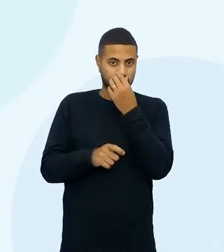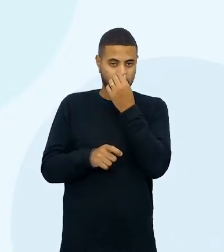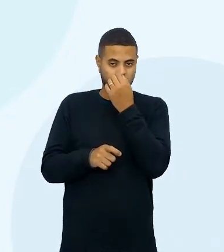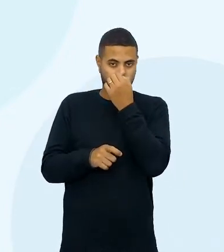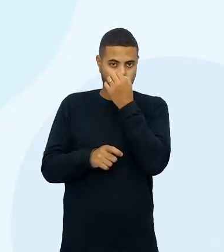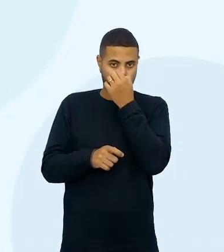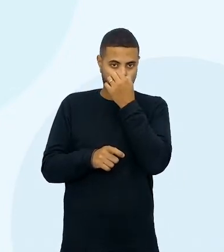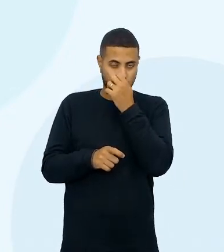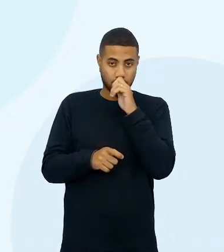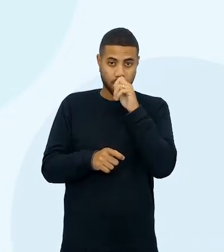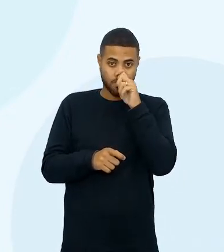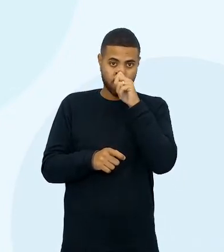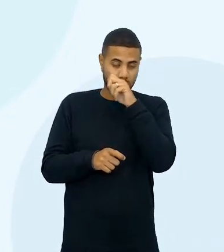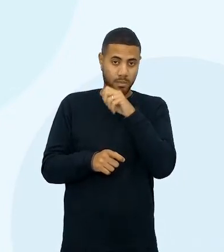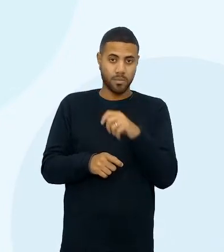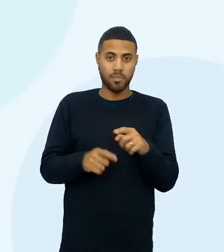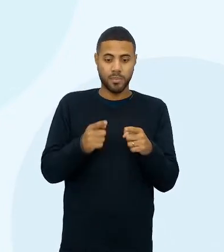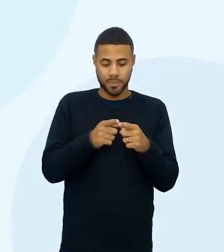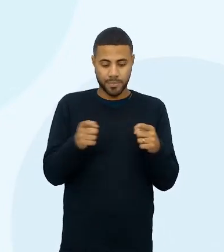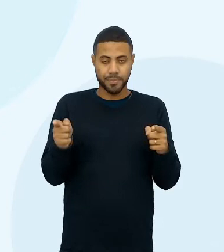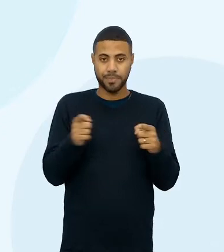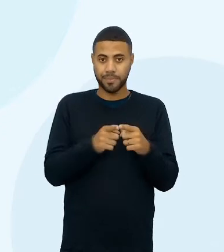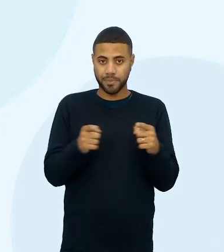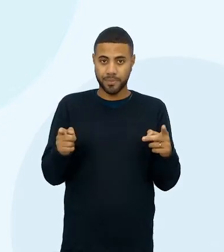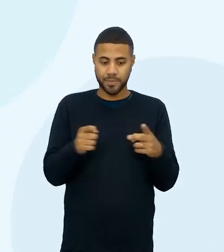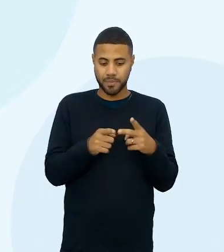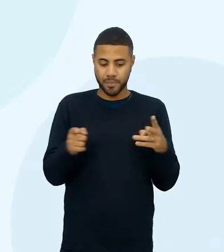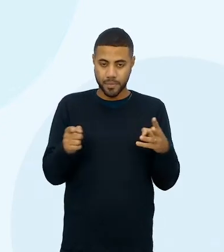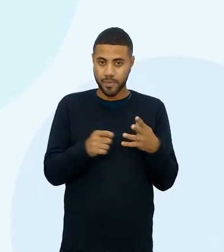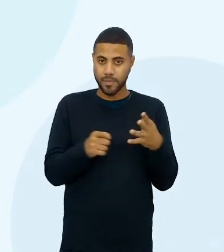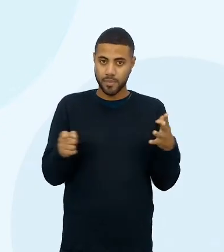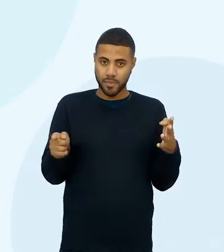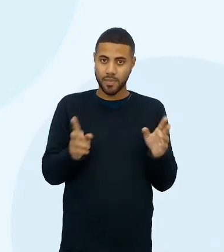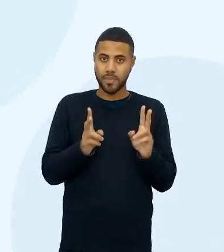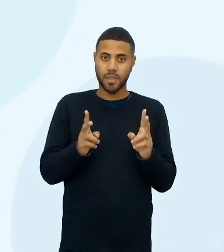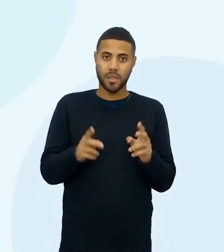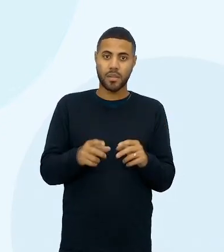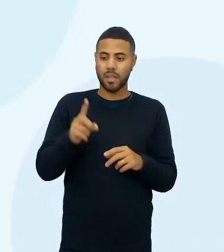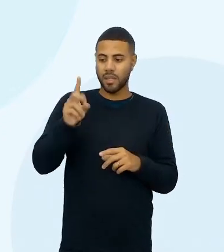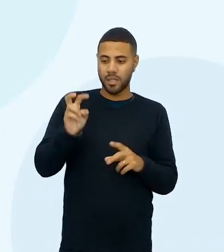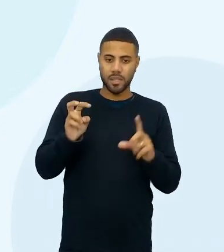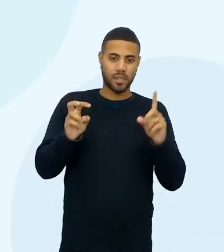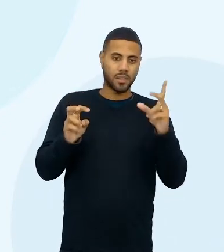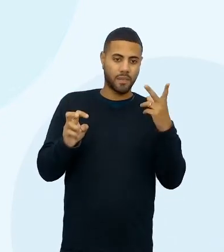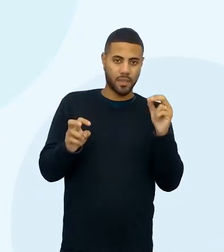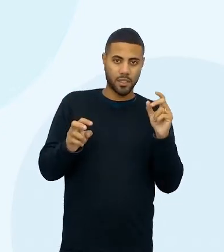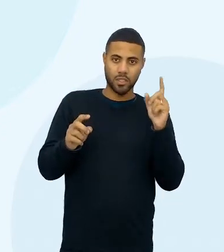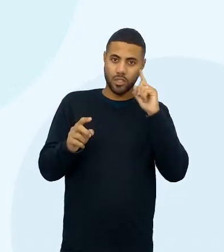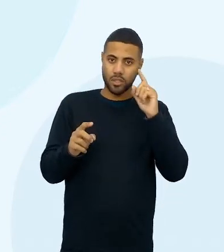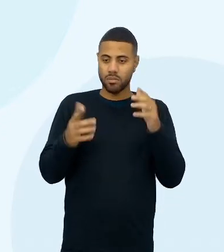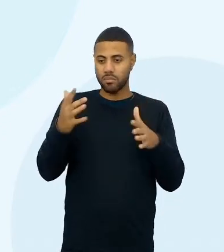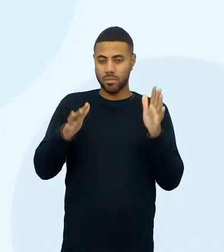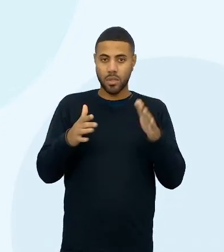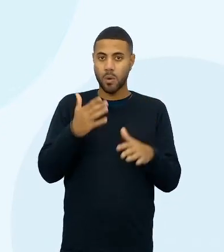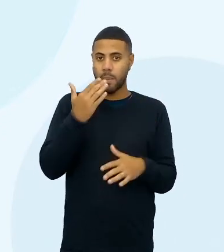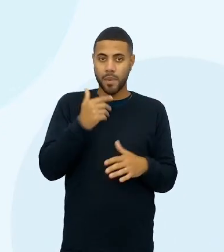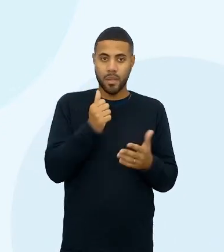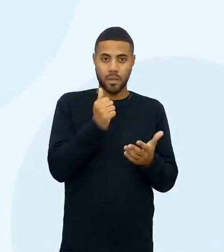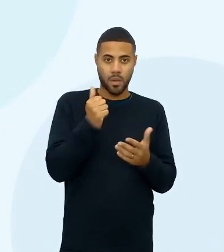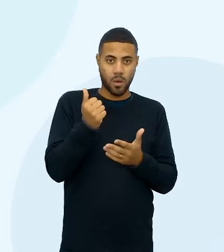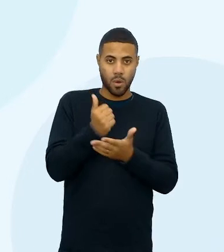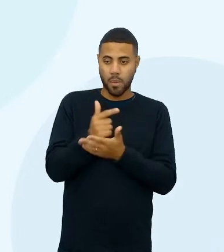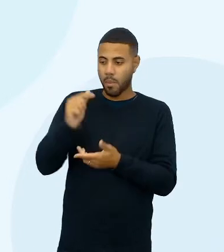supermercado semanalmente. Por quê? Se você for num espaço muito grande, a cada 15 ou 20 dias, aquele alimento você vai comprar em